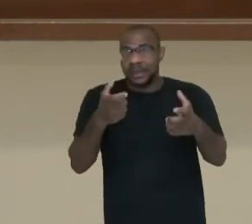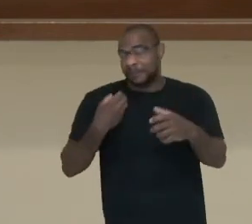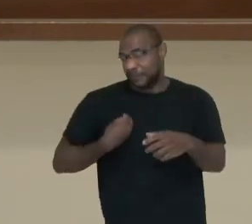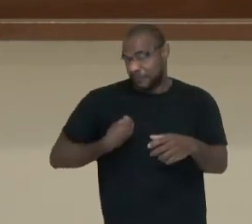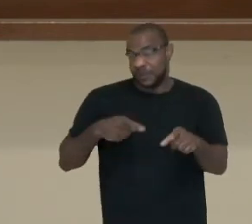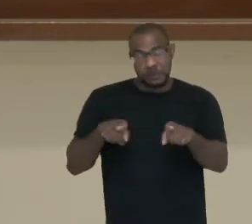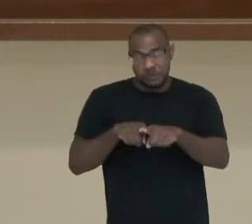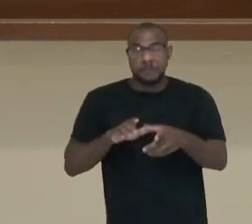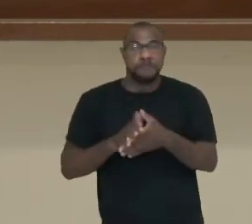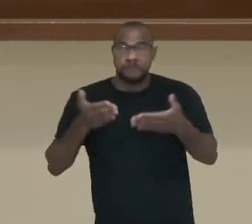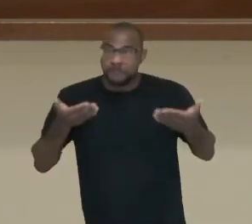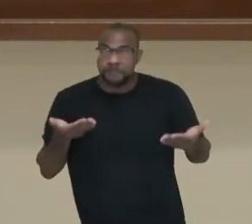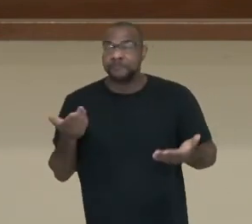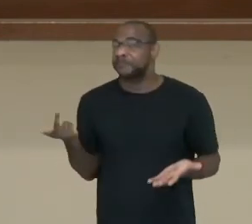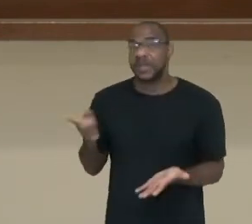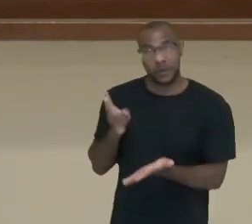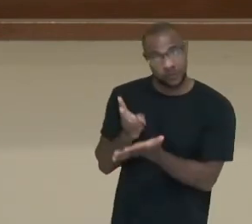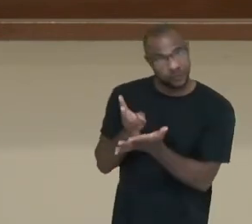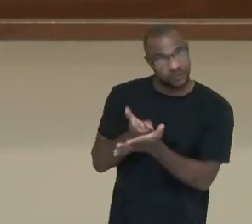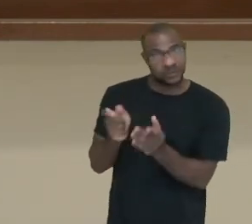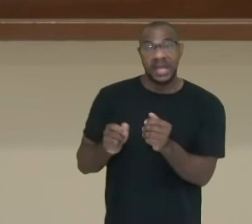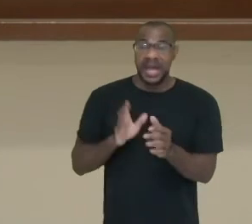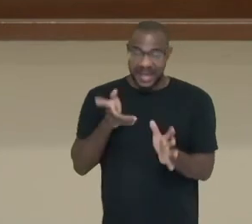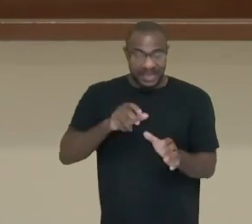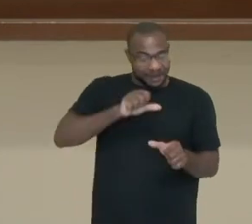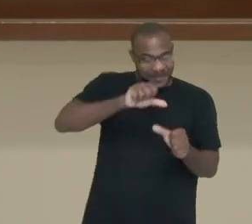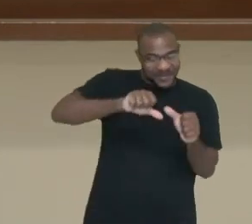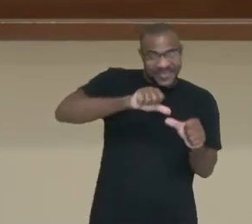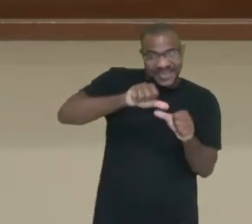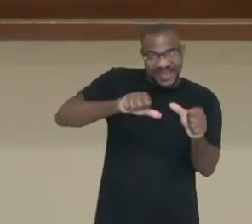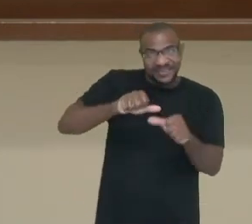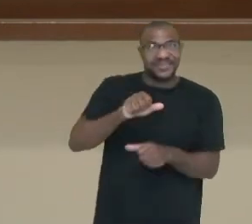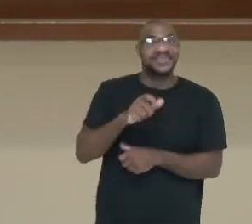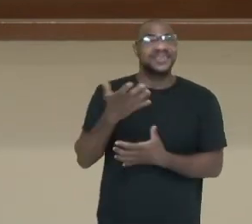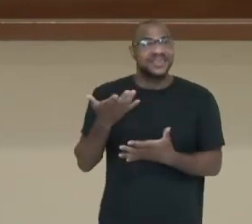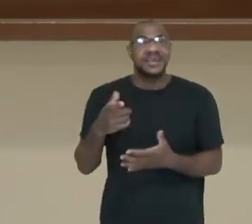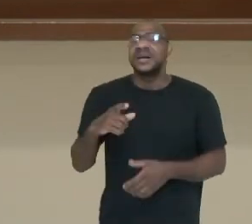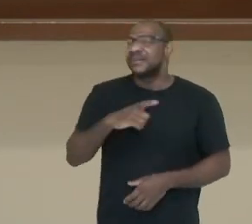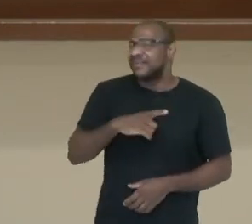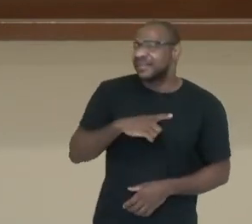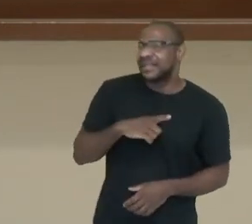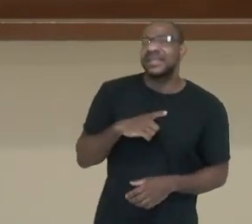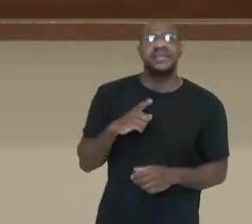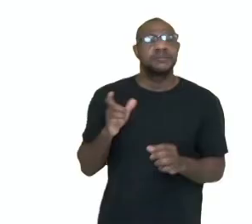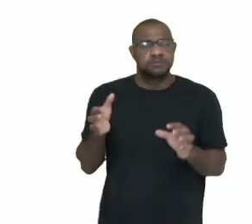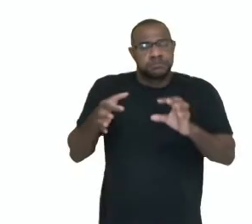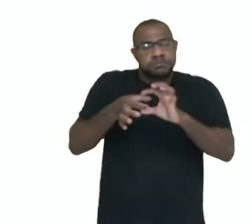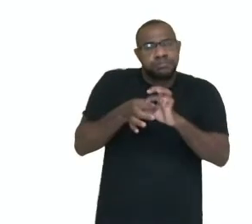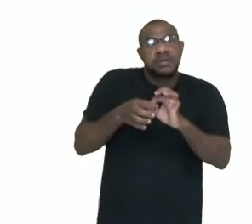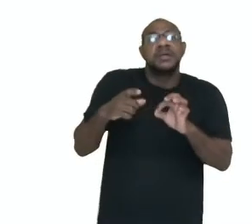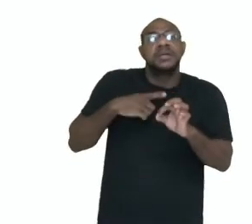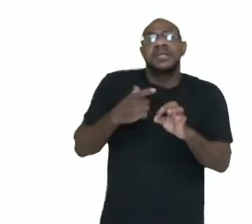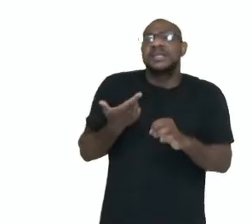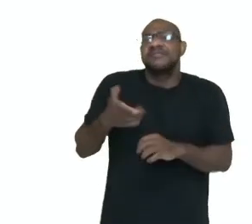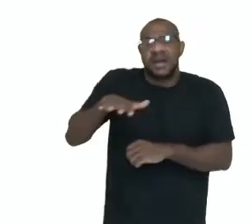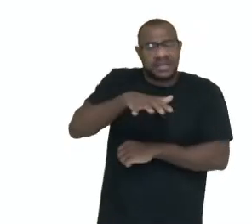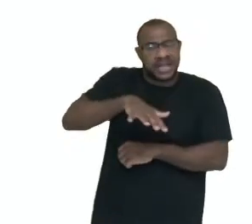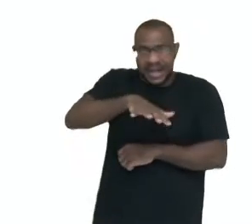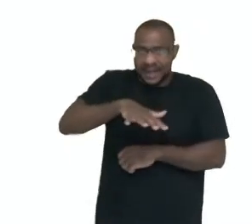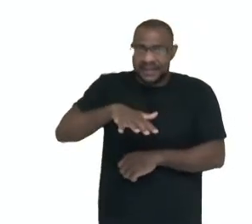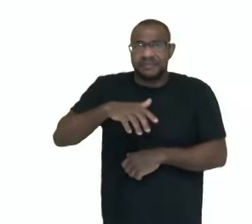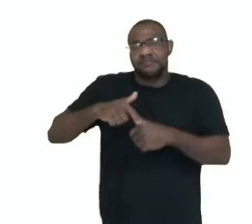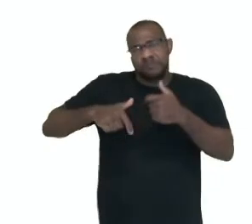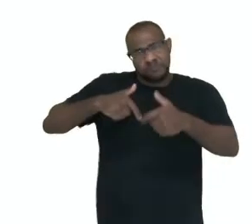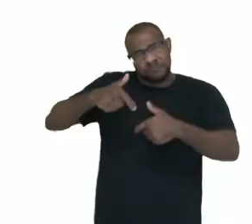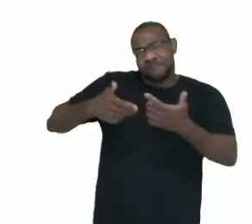Na continuação, claro que essas modificações elas vão estar encaixadas em vários setores da economia russa.